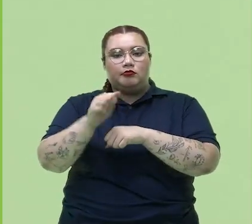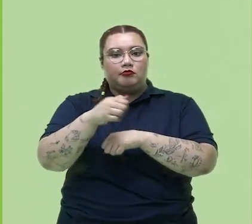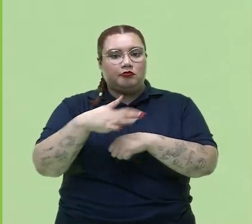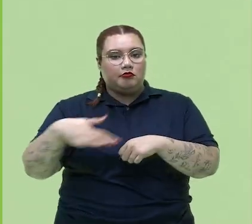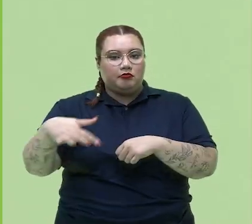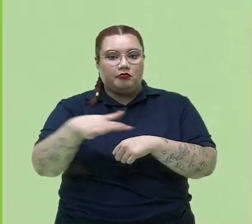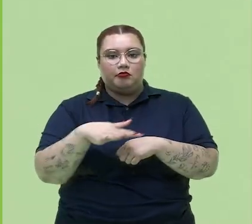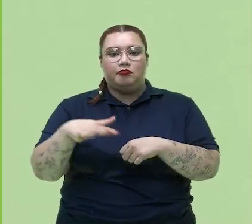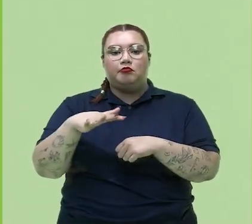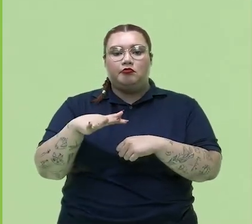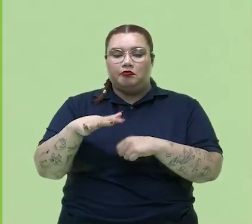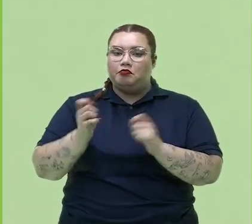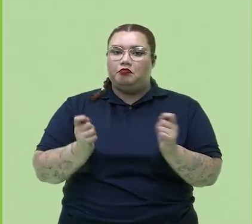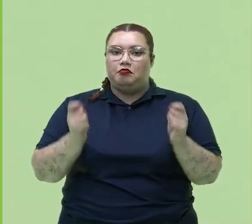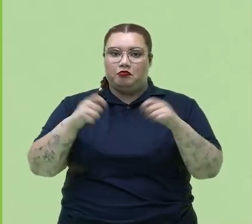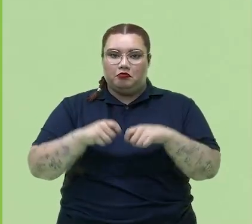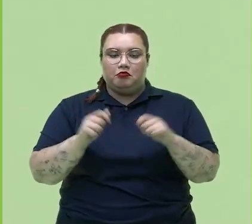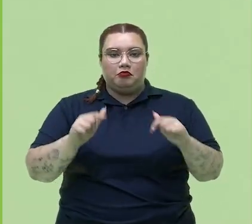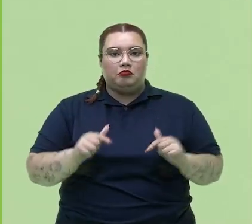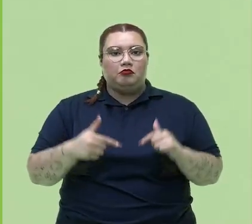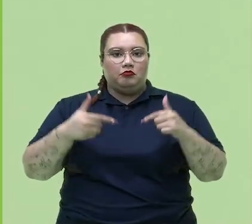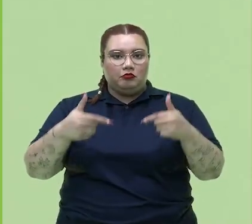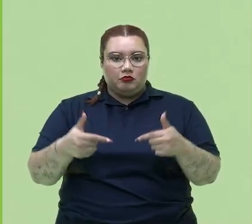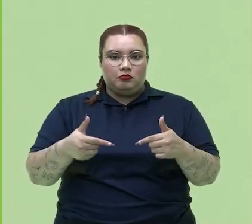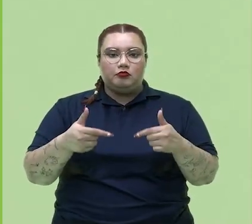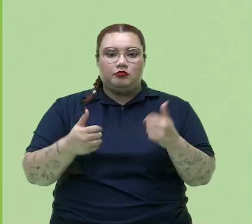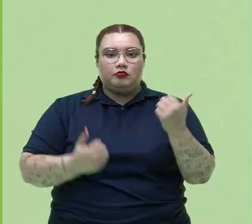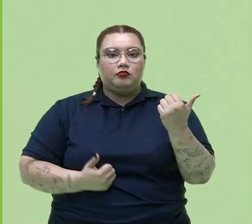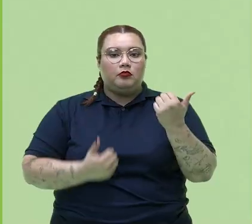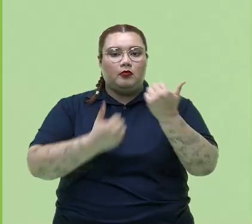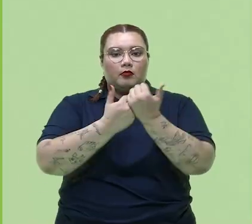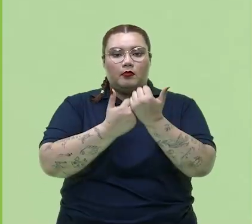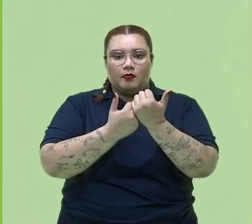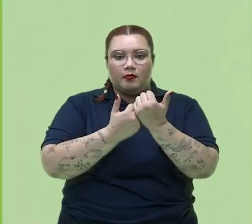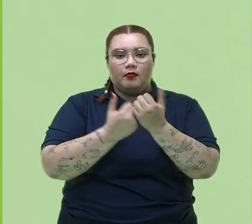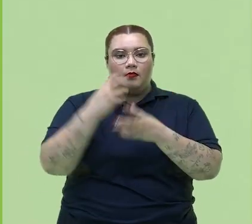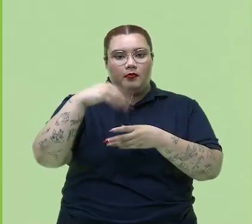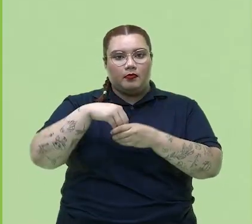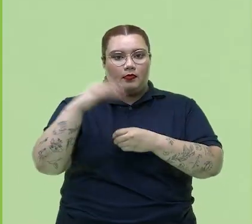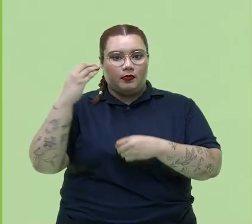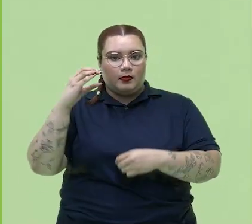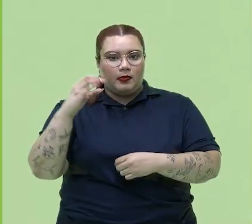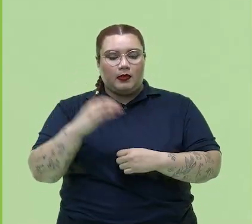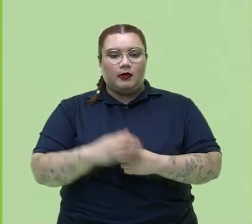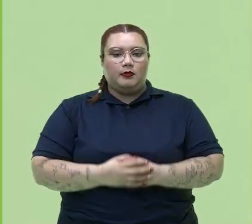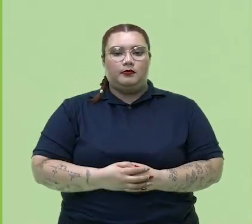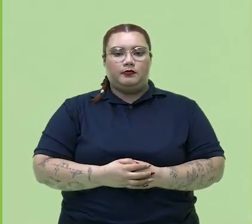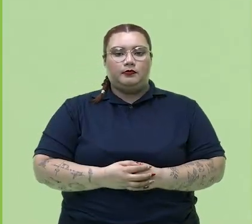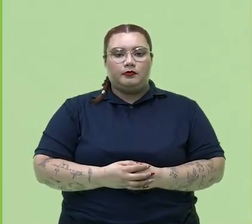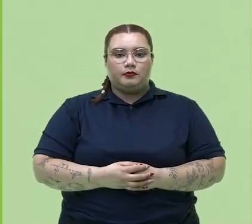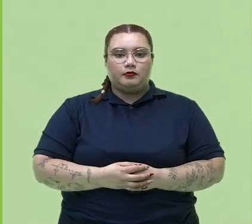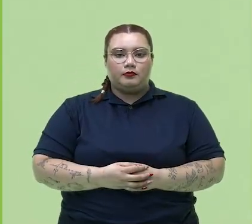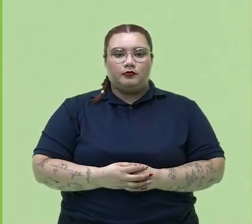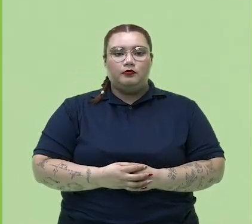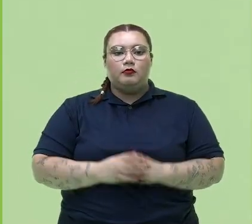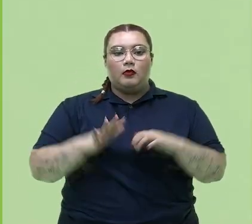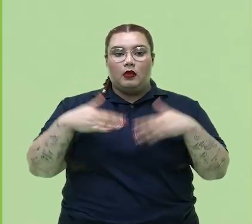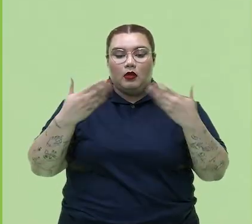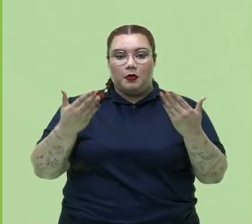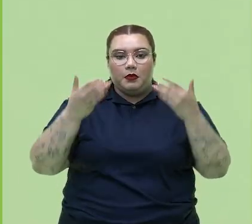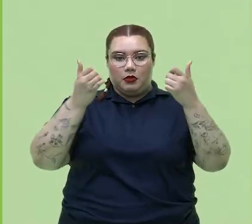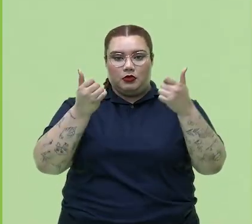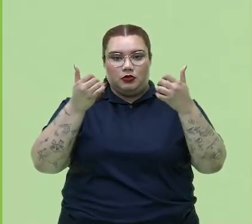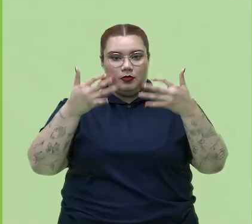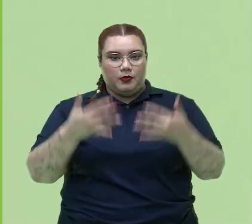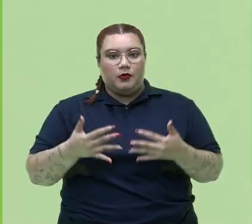área que esta ferramenta pode atuar nos auxiliando dentro da ciência. Então, a gente falou